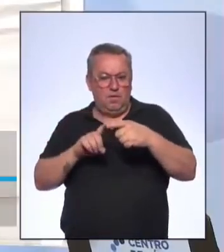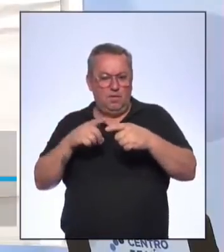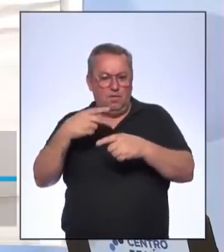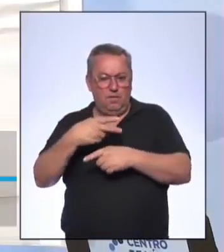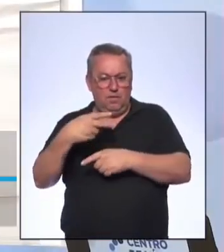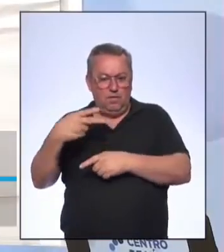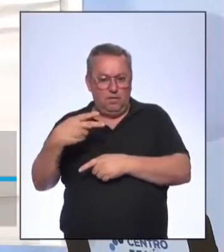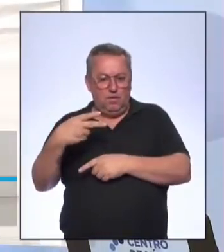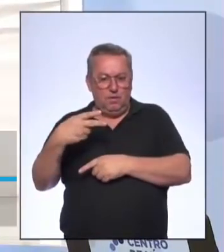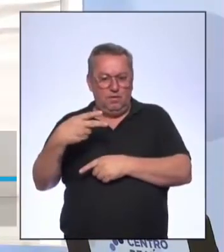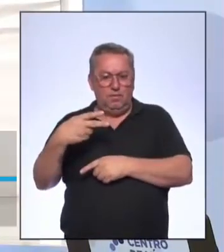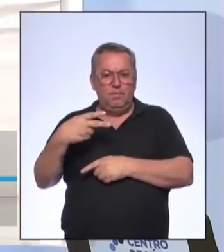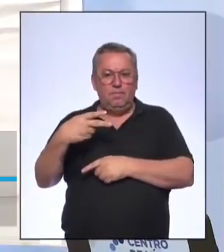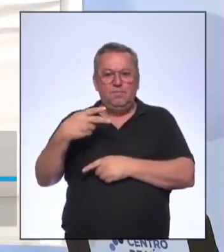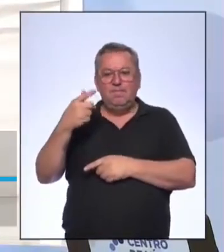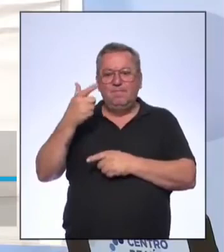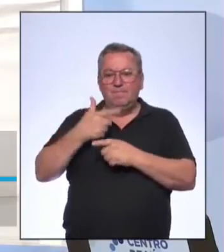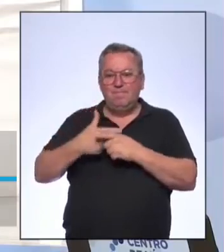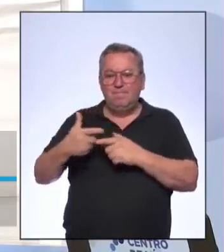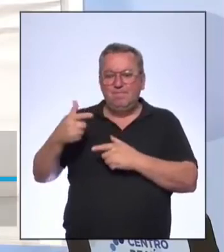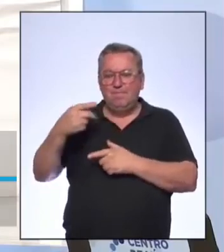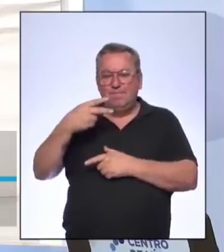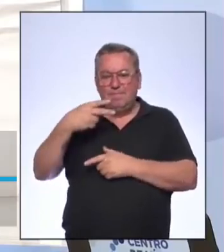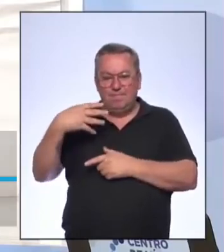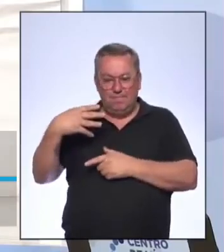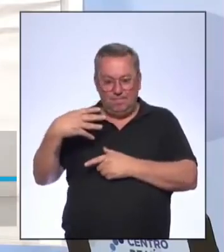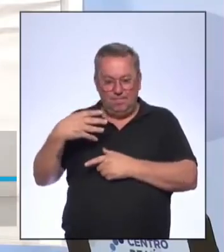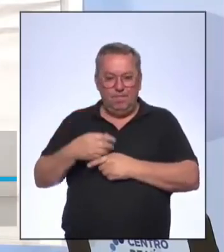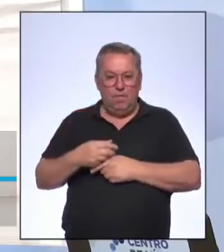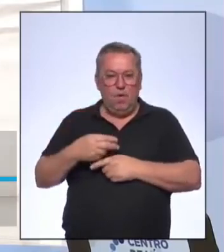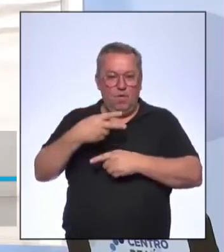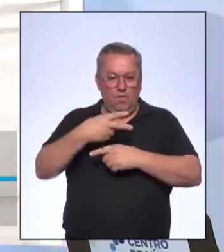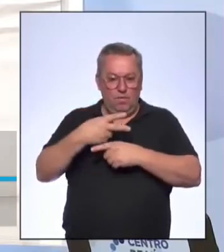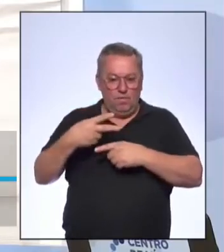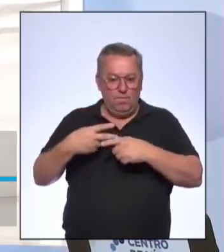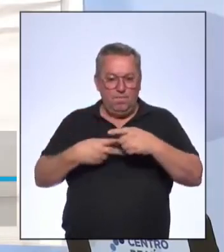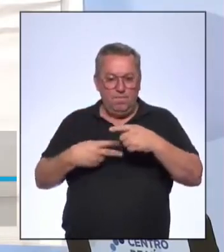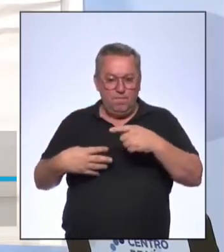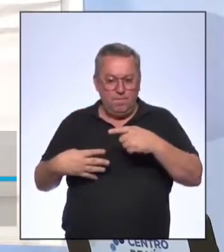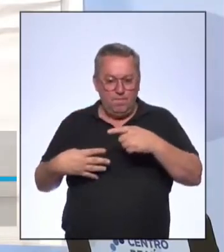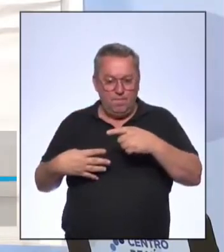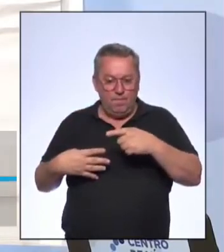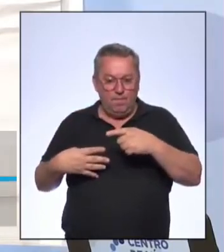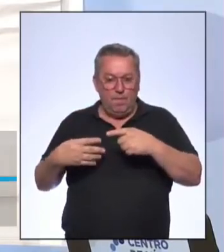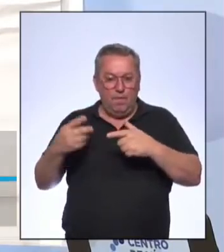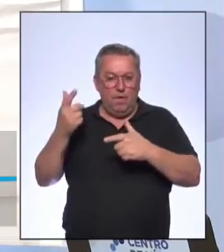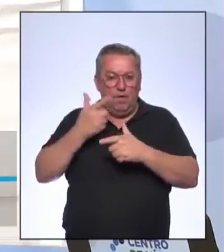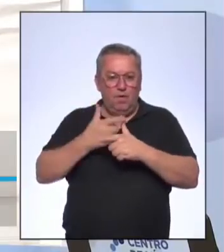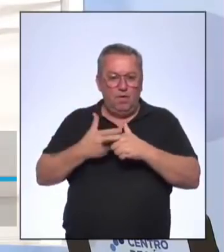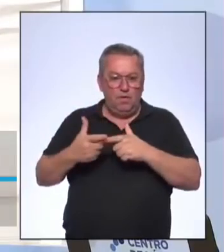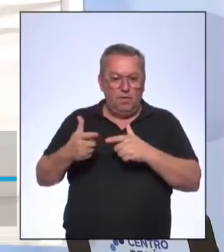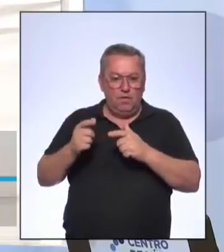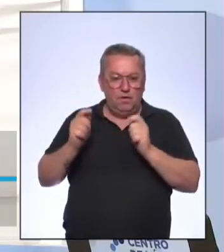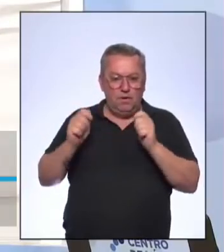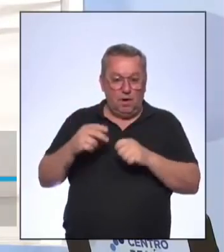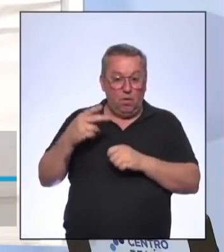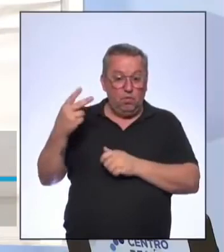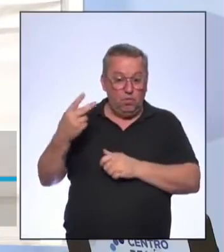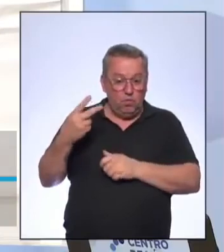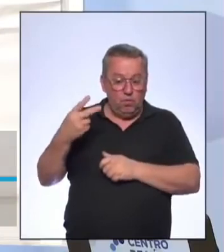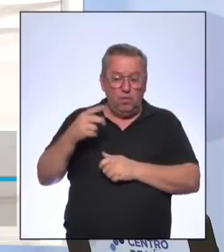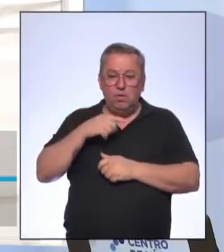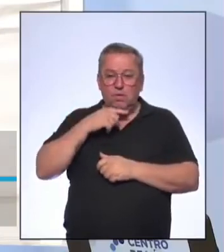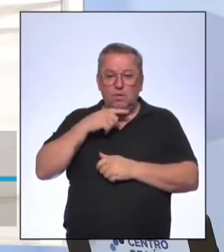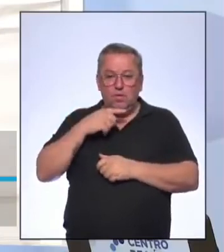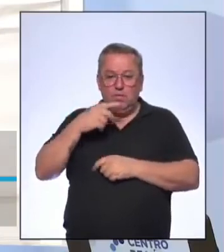22 sobre 24. Beleza. Divide pelo número que seja possível os dois. Não adianta